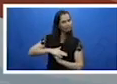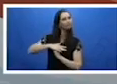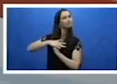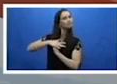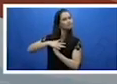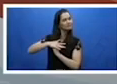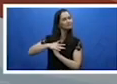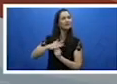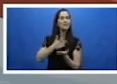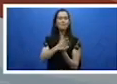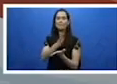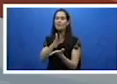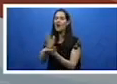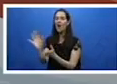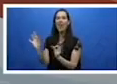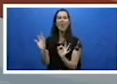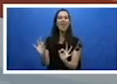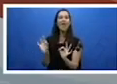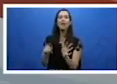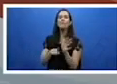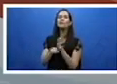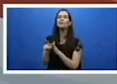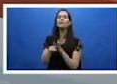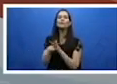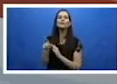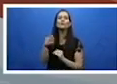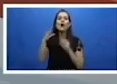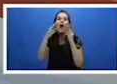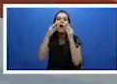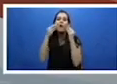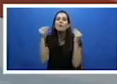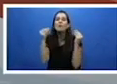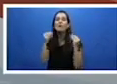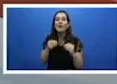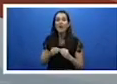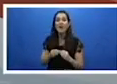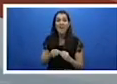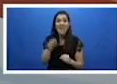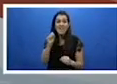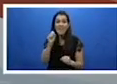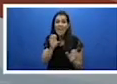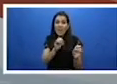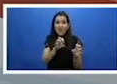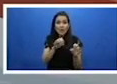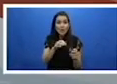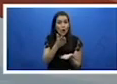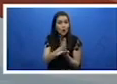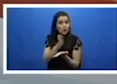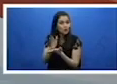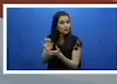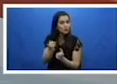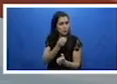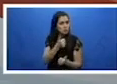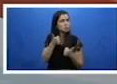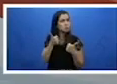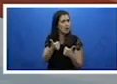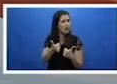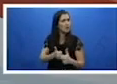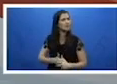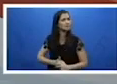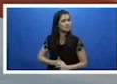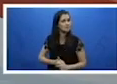a repartição e perguntou à raposa quem havia lhe ensinado a dividir tão bem.